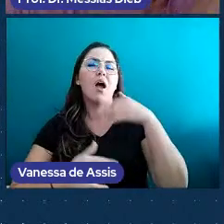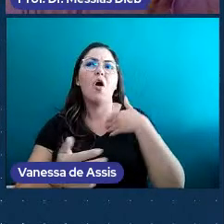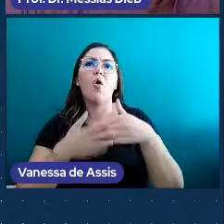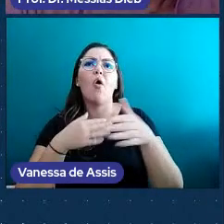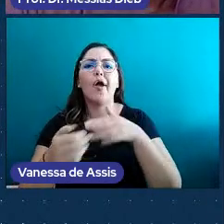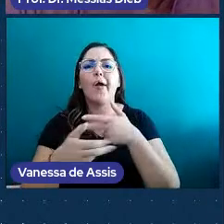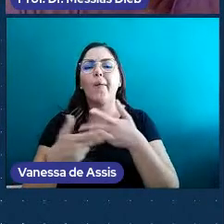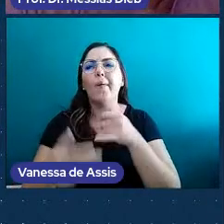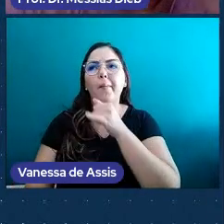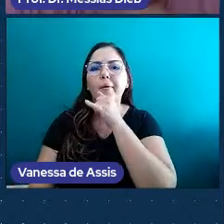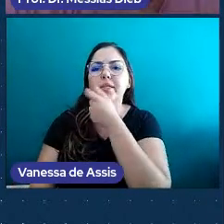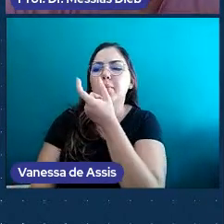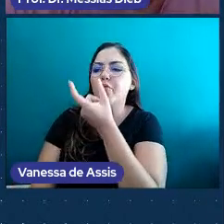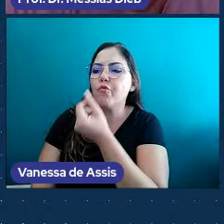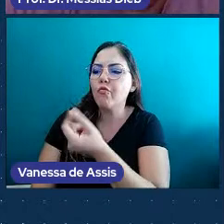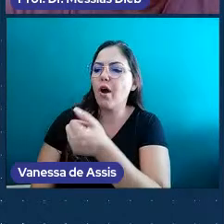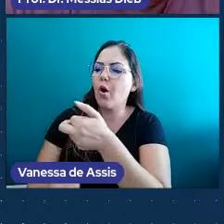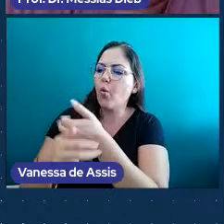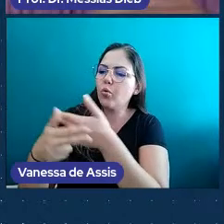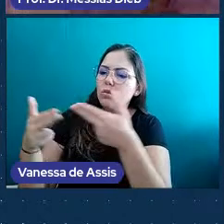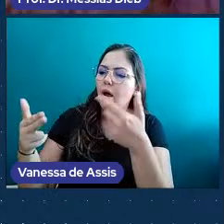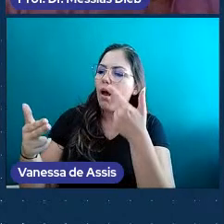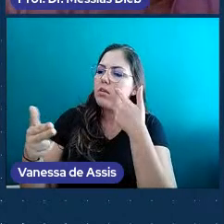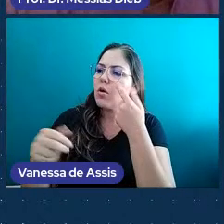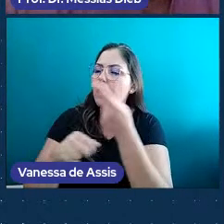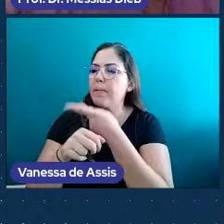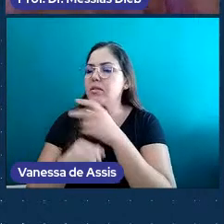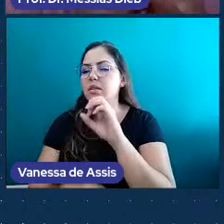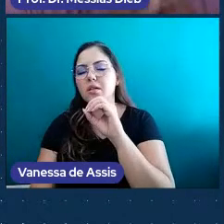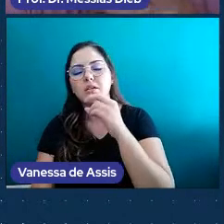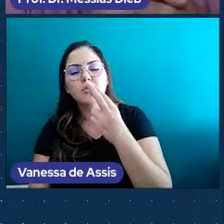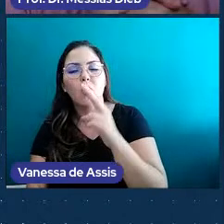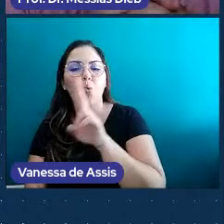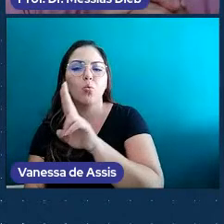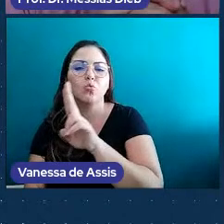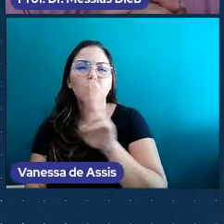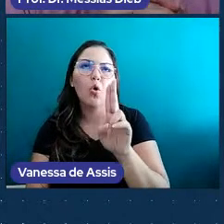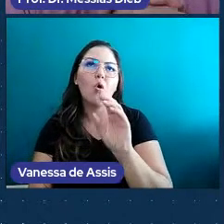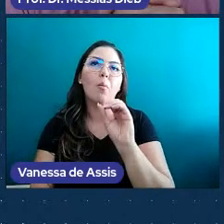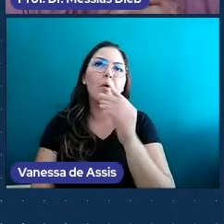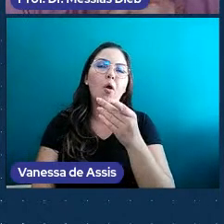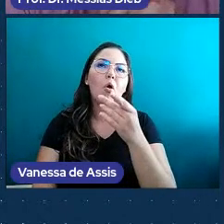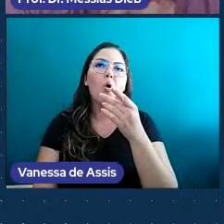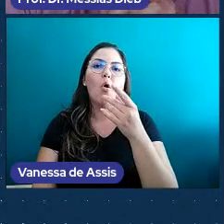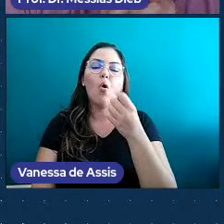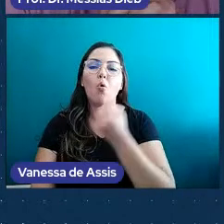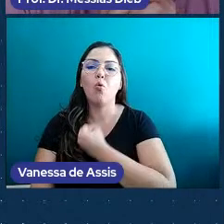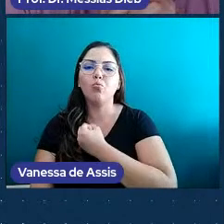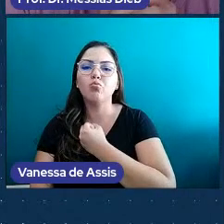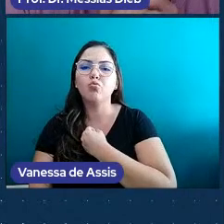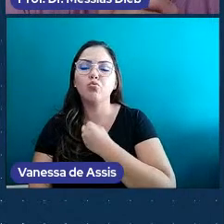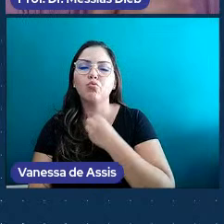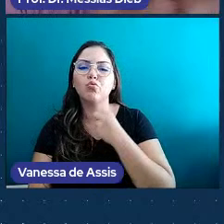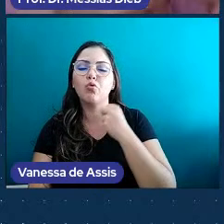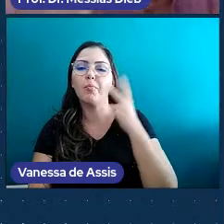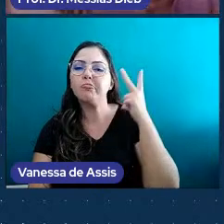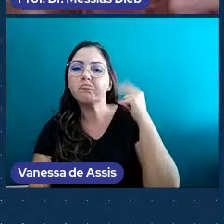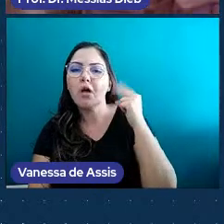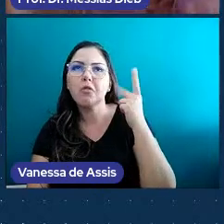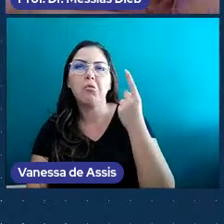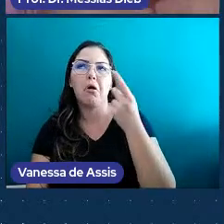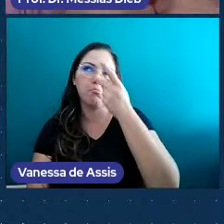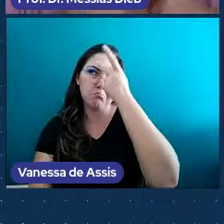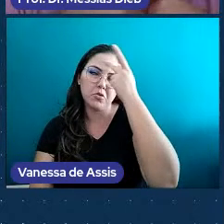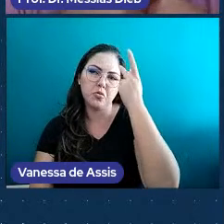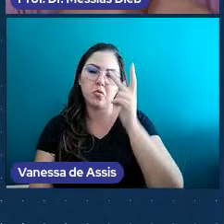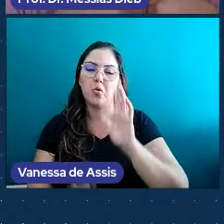alguma coisa, você pesquisa o nome, o telefone de alguém, né? Mas estamos falando da pesquisa científica, da pesquisa